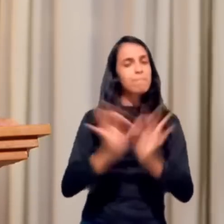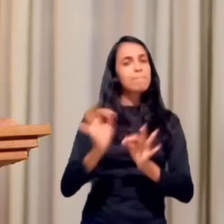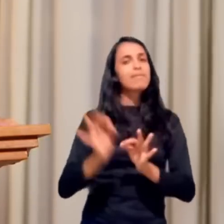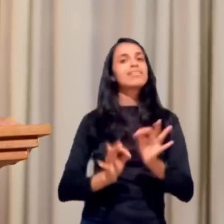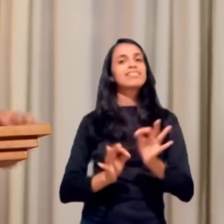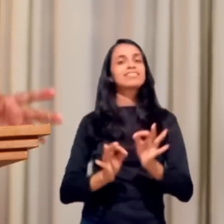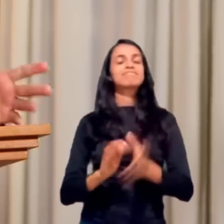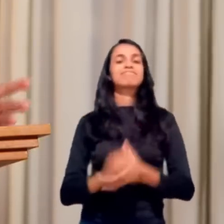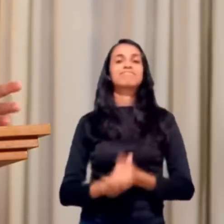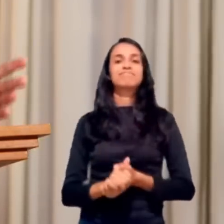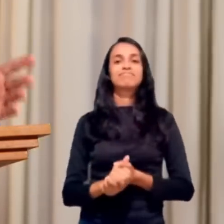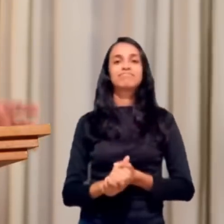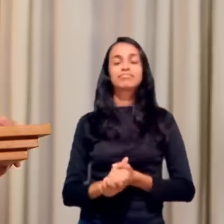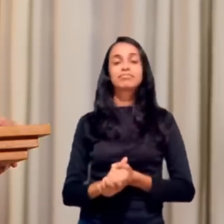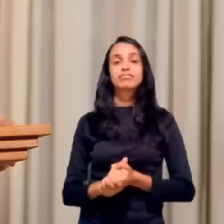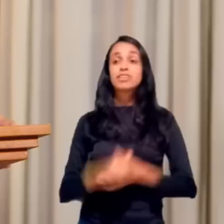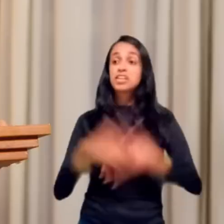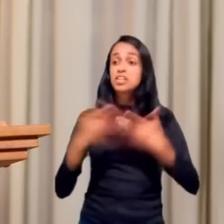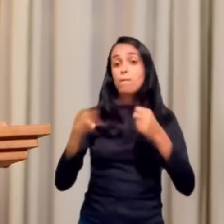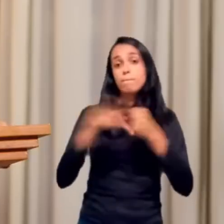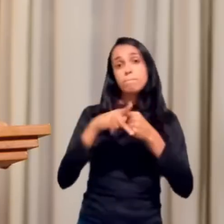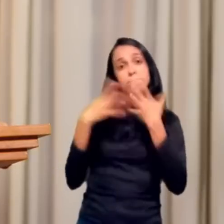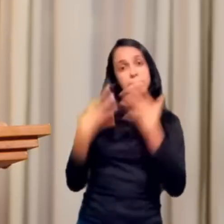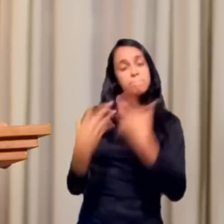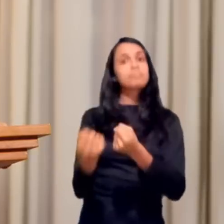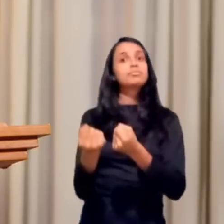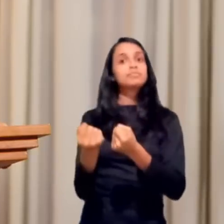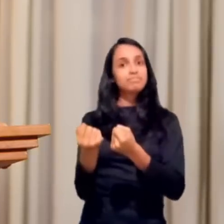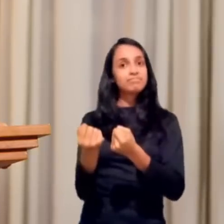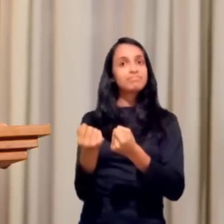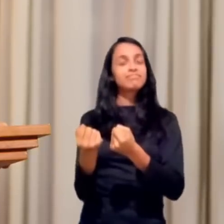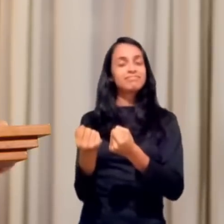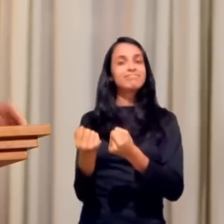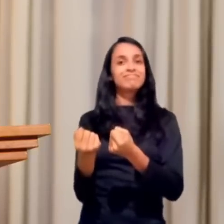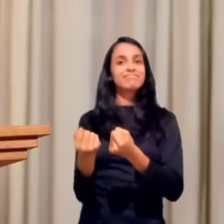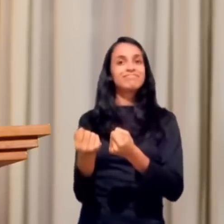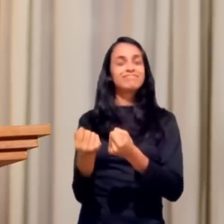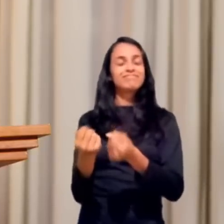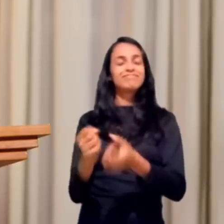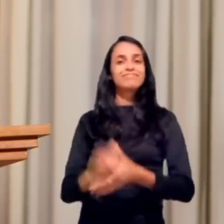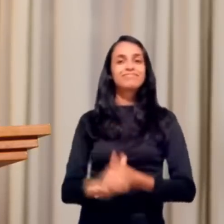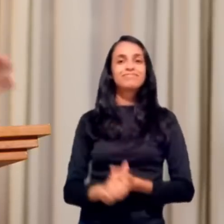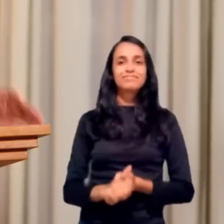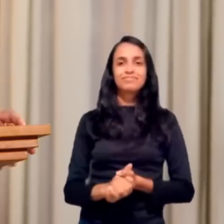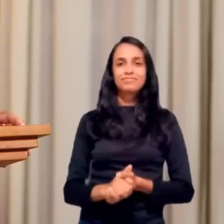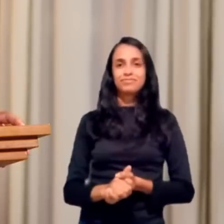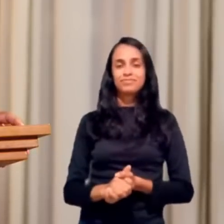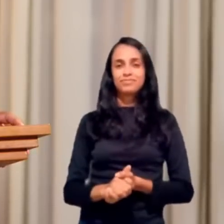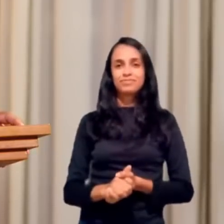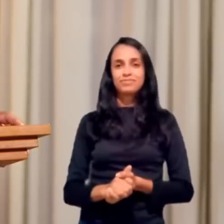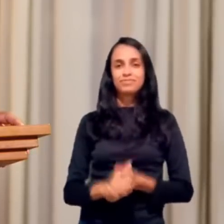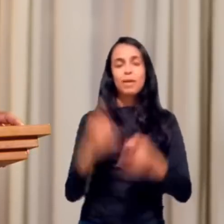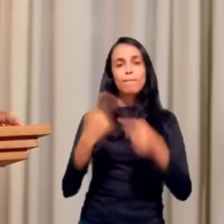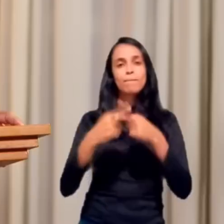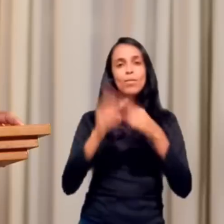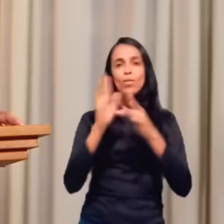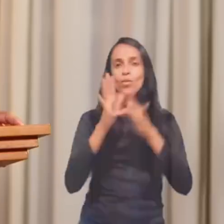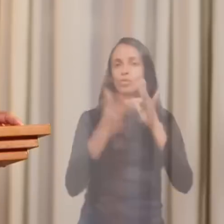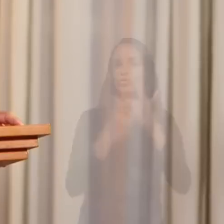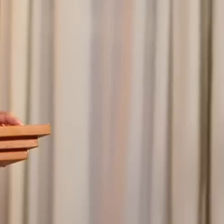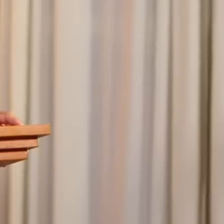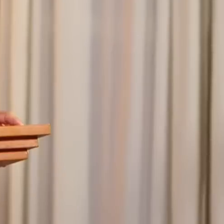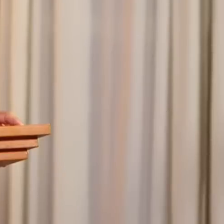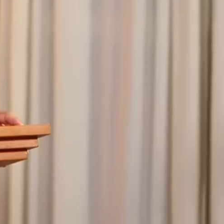aceitou esta grande e nobre missão. Ele estava sendo preparado.